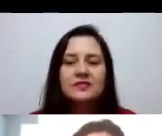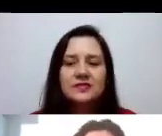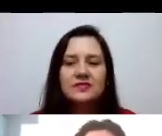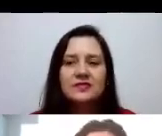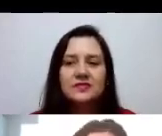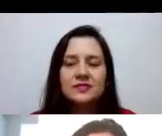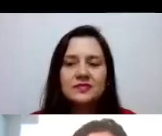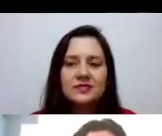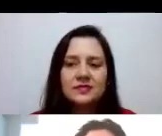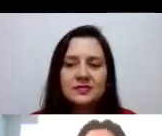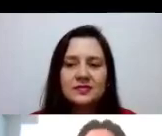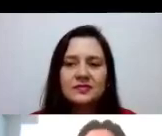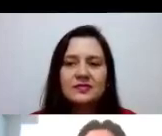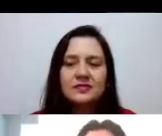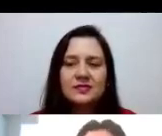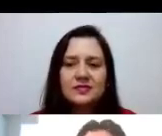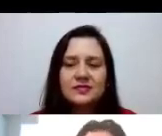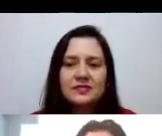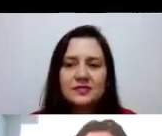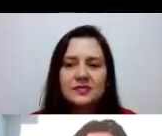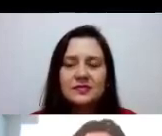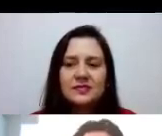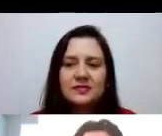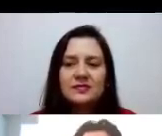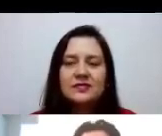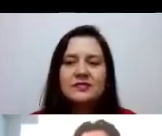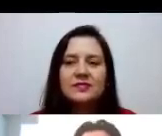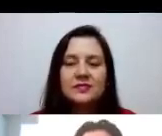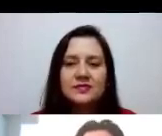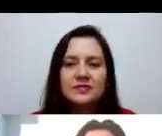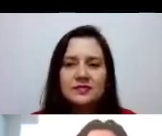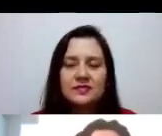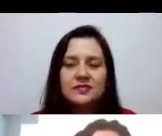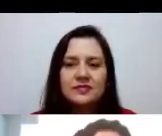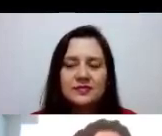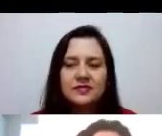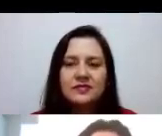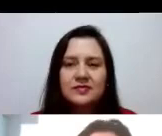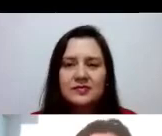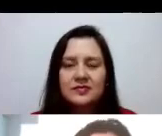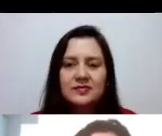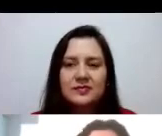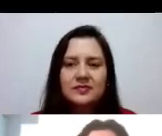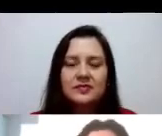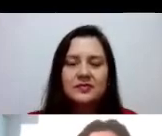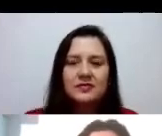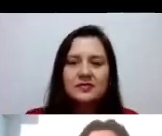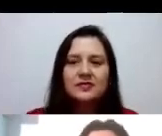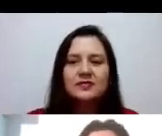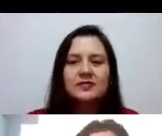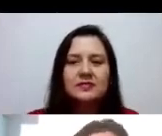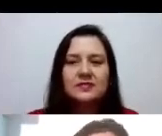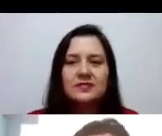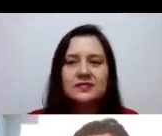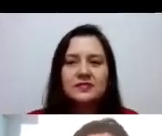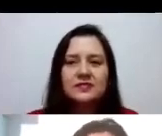equipe. Você ter os momentos que você consiga ser tolerante, que você consiga entender que houve o erro, que o errar